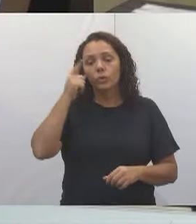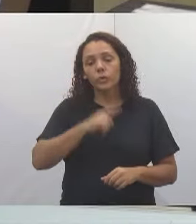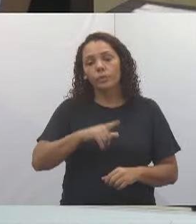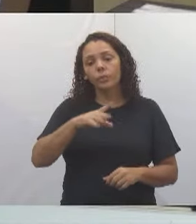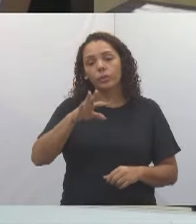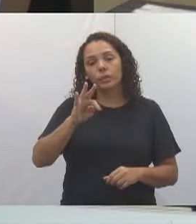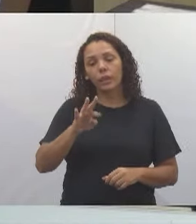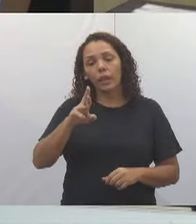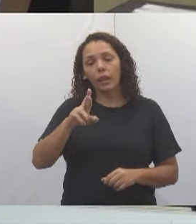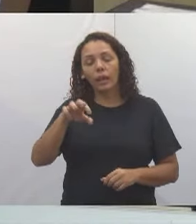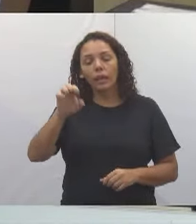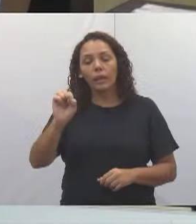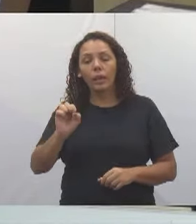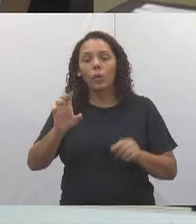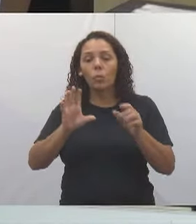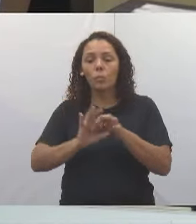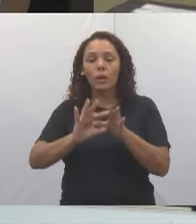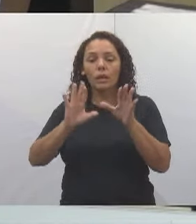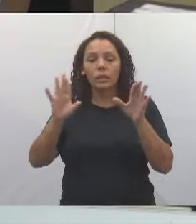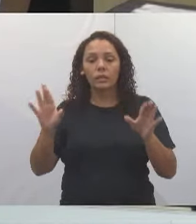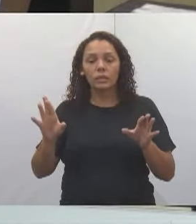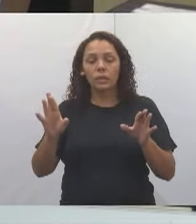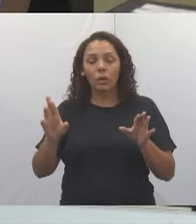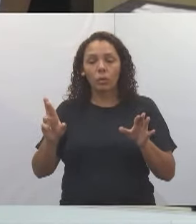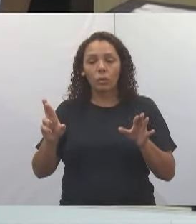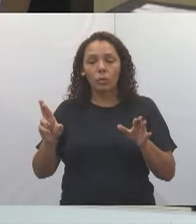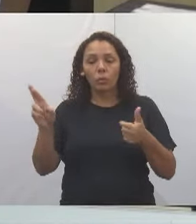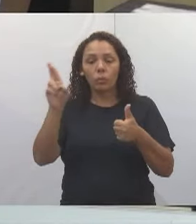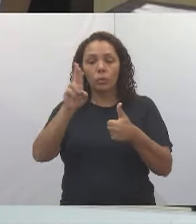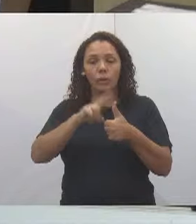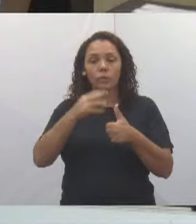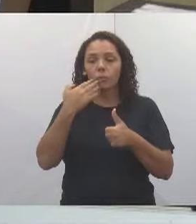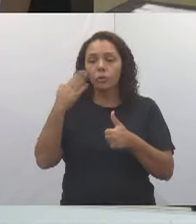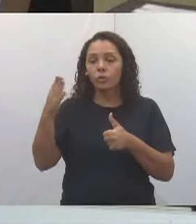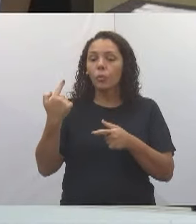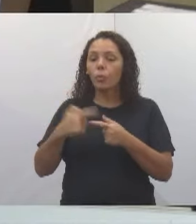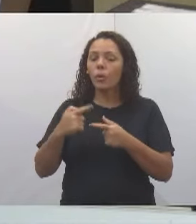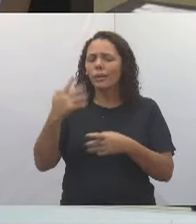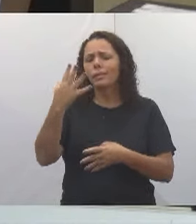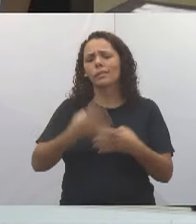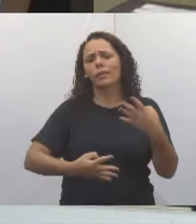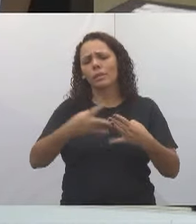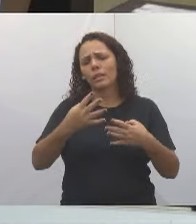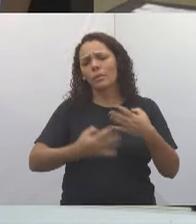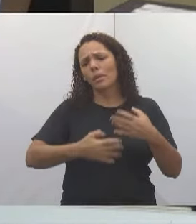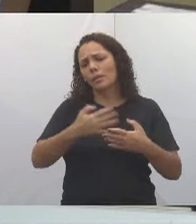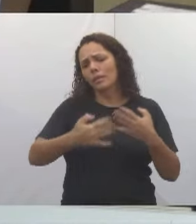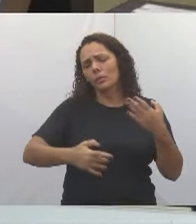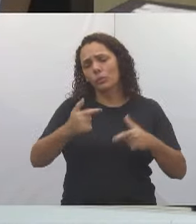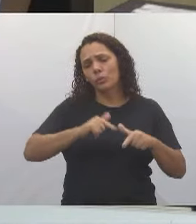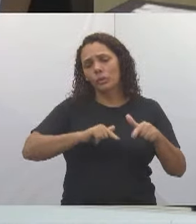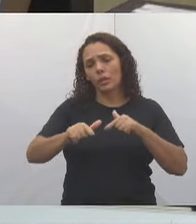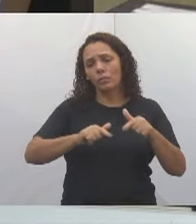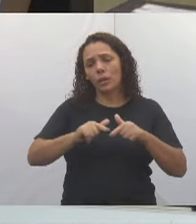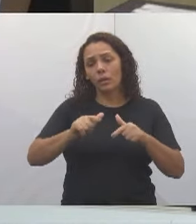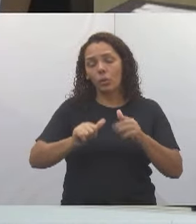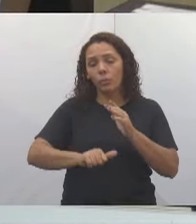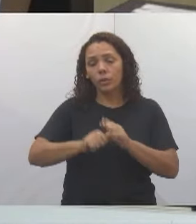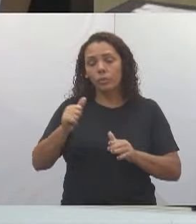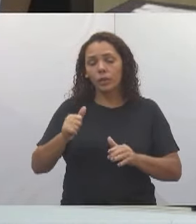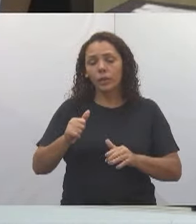da nossa procuradoria, pediu por quê? Porque estava prejudicando o serviço. O primeiro final de semana que a gente fez